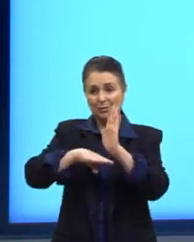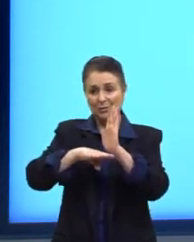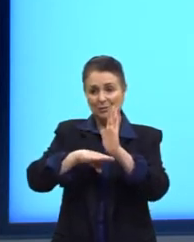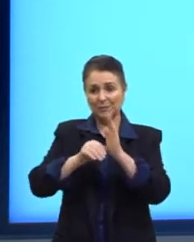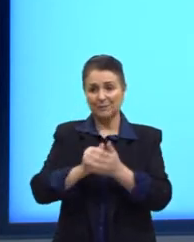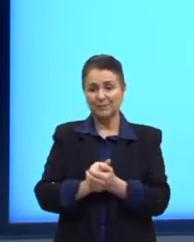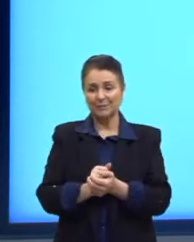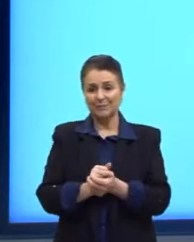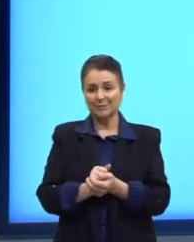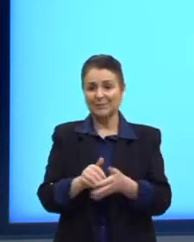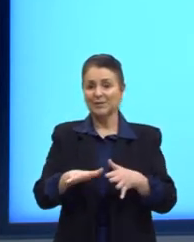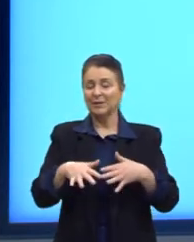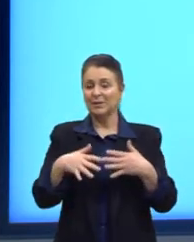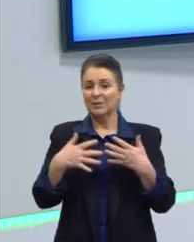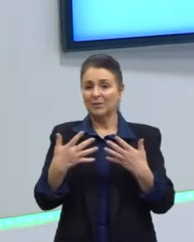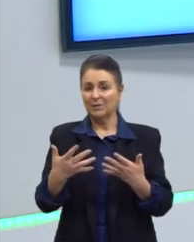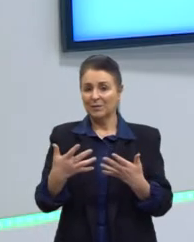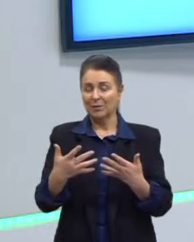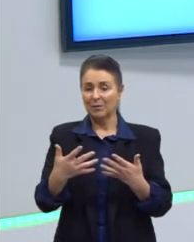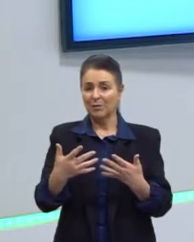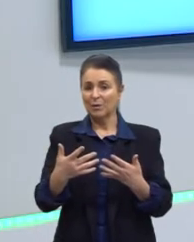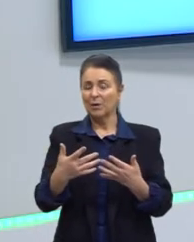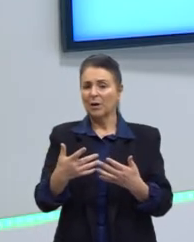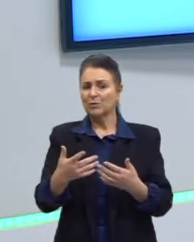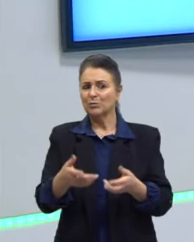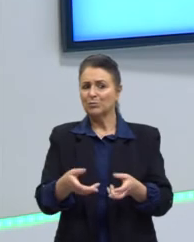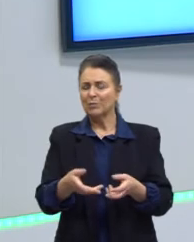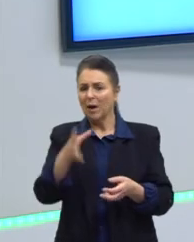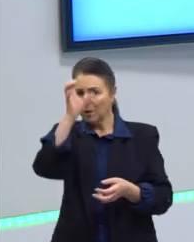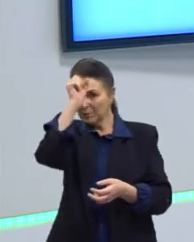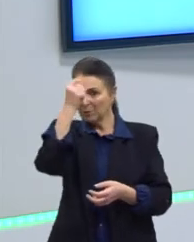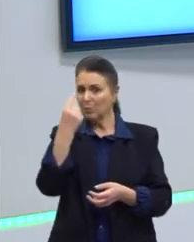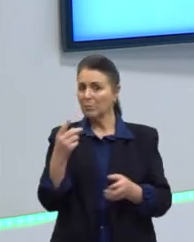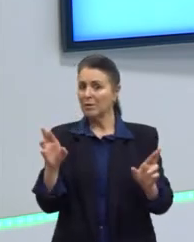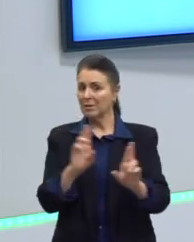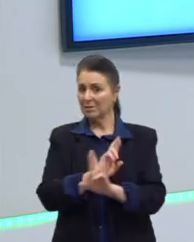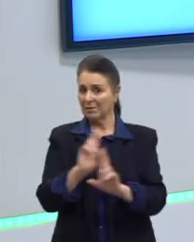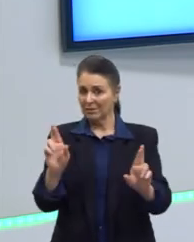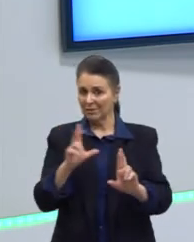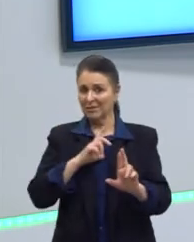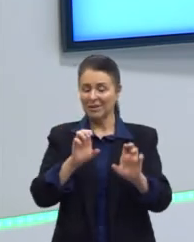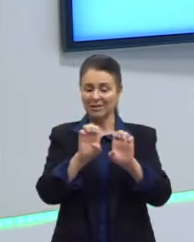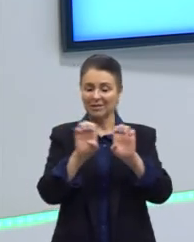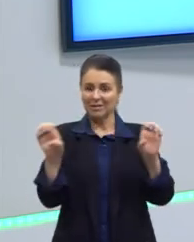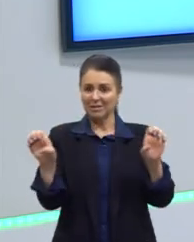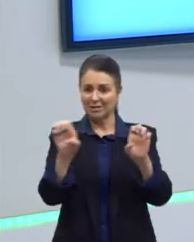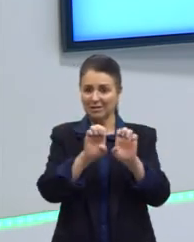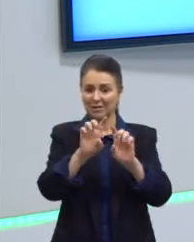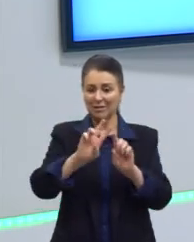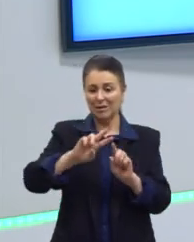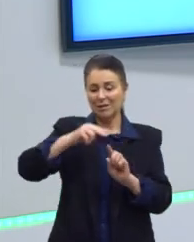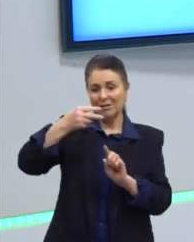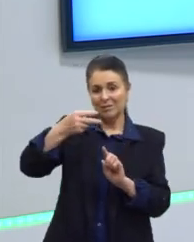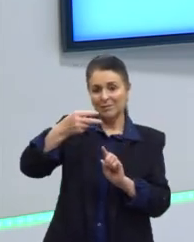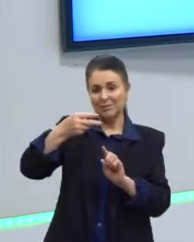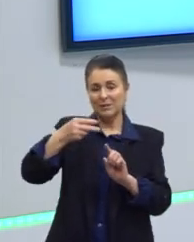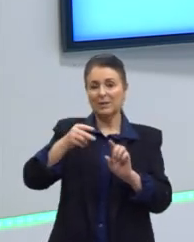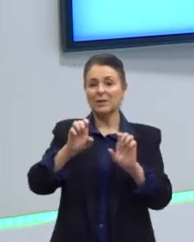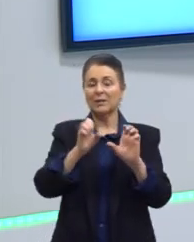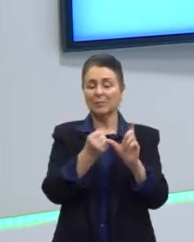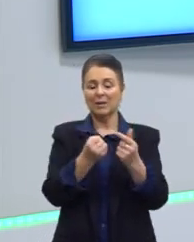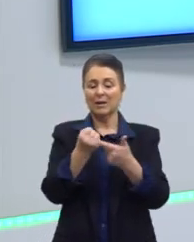então aqui nós vimos uma das relações que existem entre as equações exponenciais e